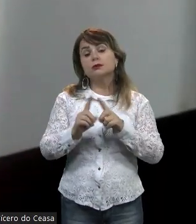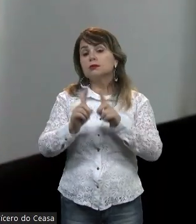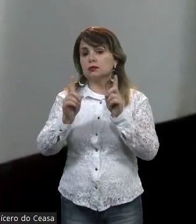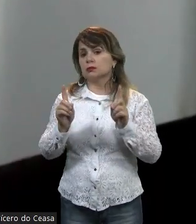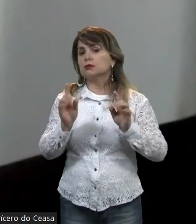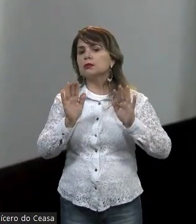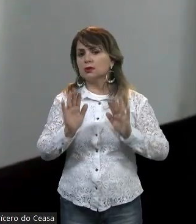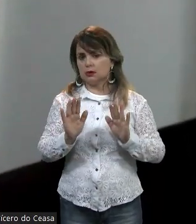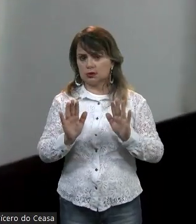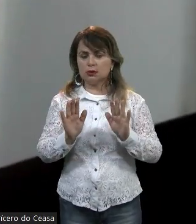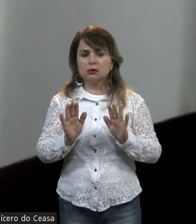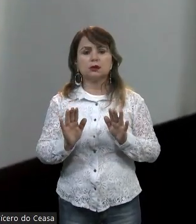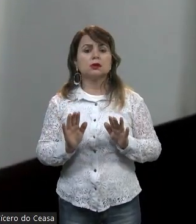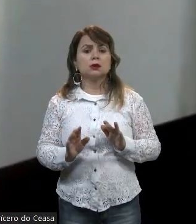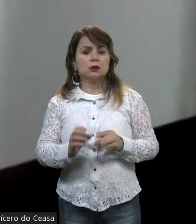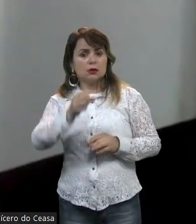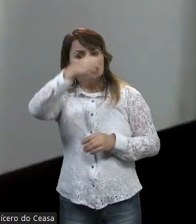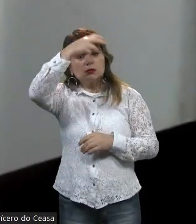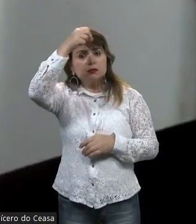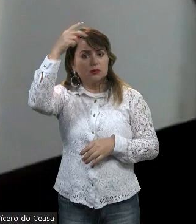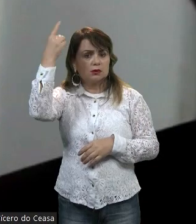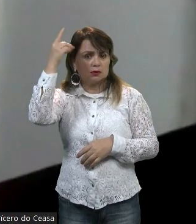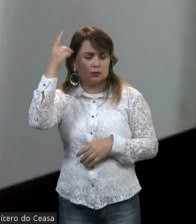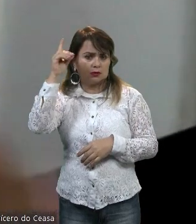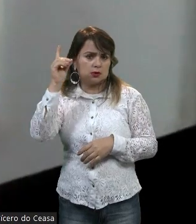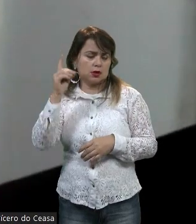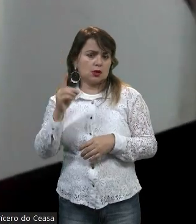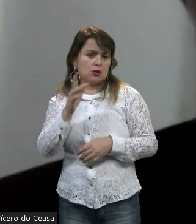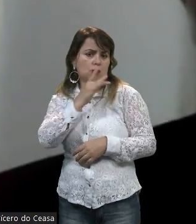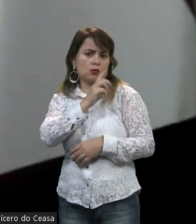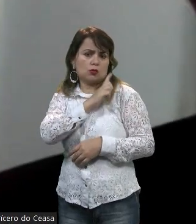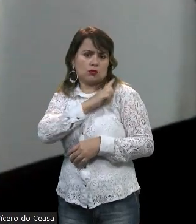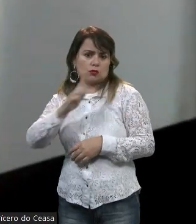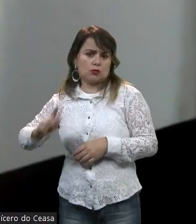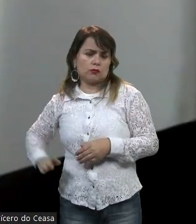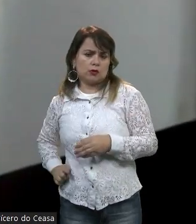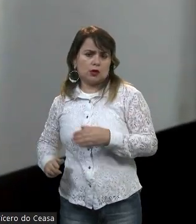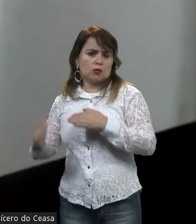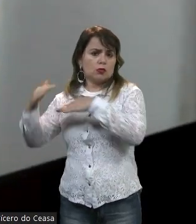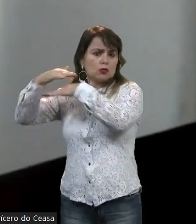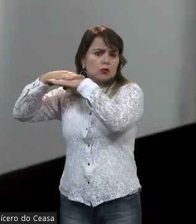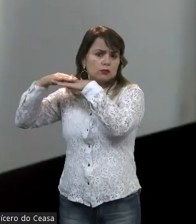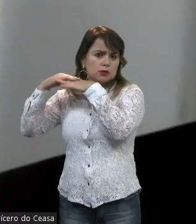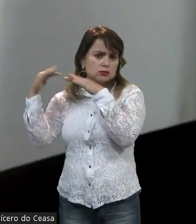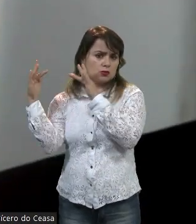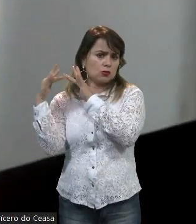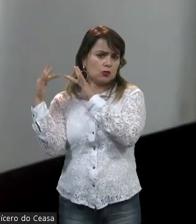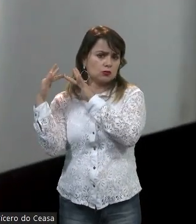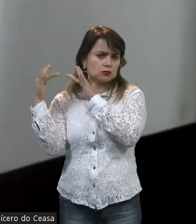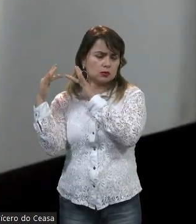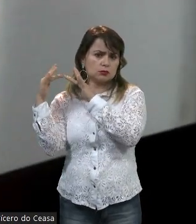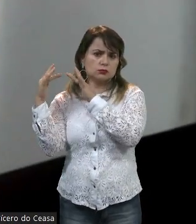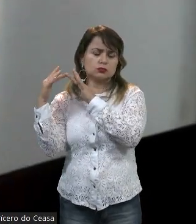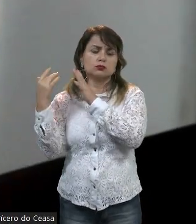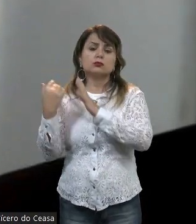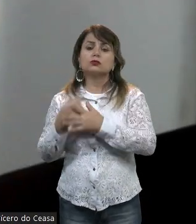avançou, tentou o contato aí com o governo do estado, os representantes secretários,